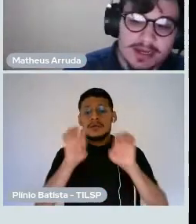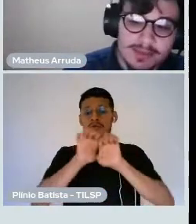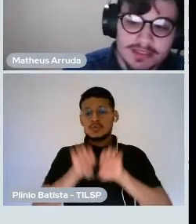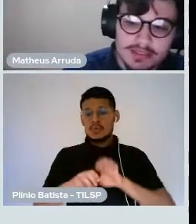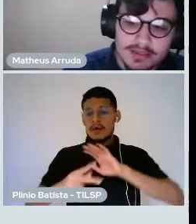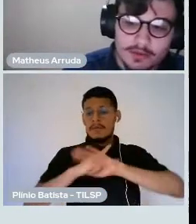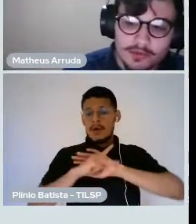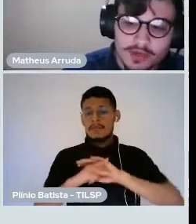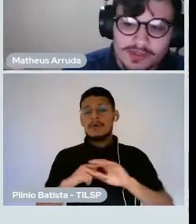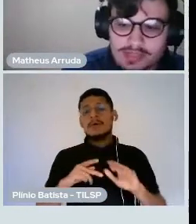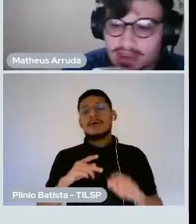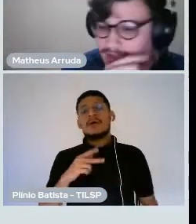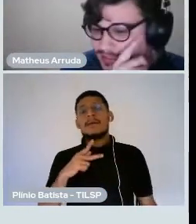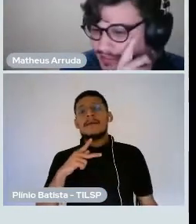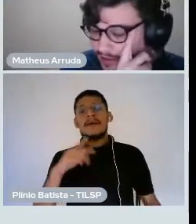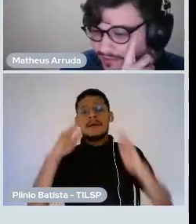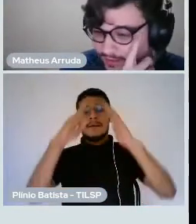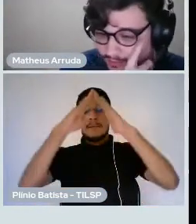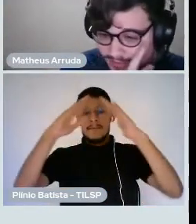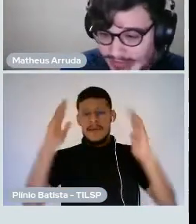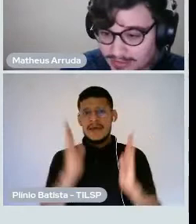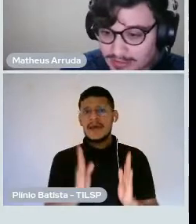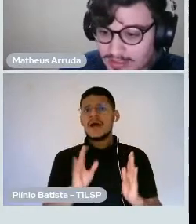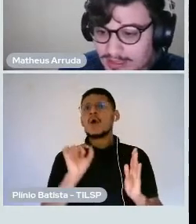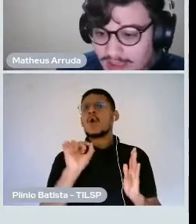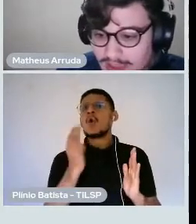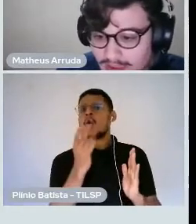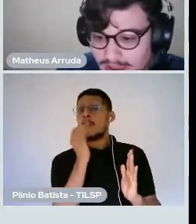da pirâmide ou do assunto da Índia que a gente estava falando,